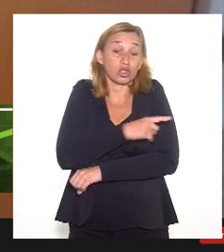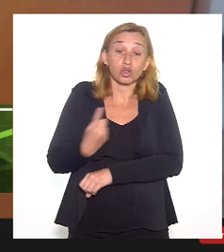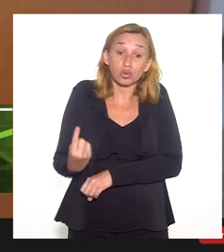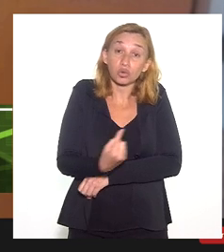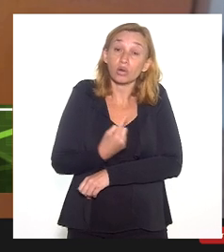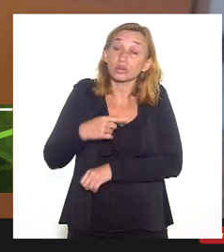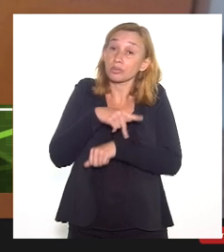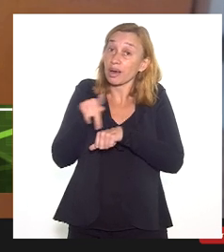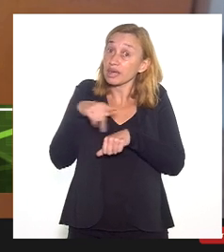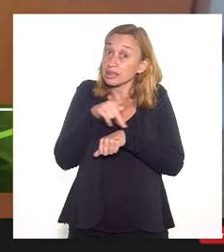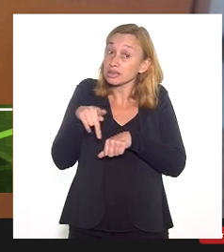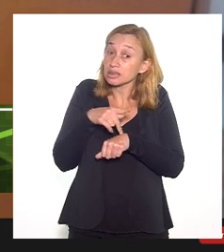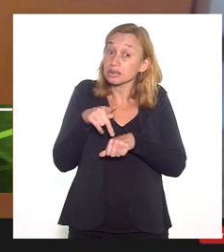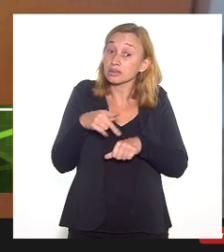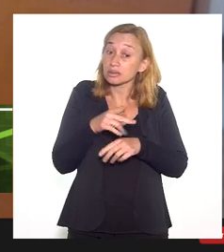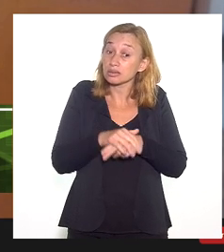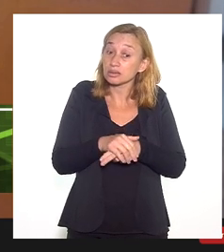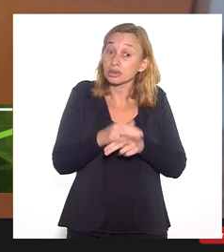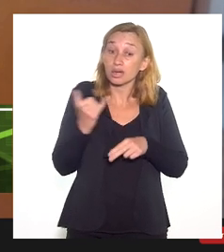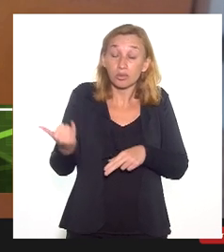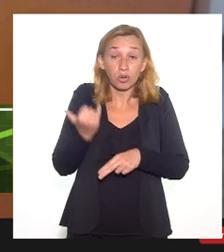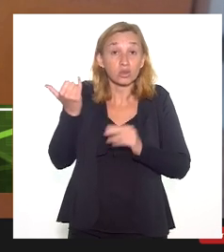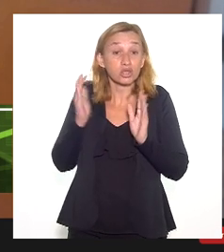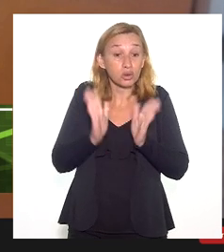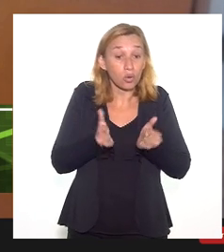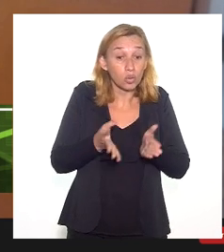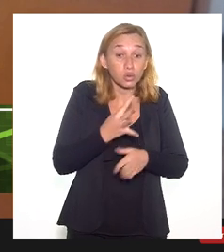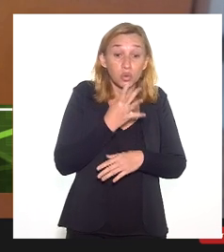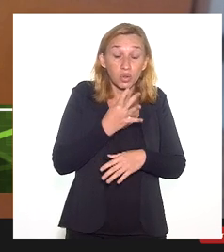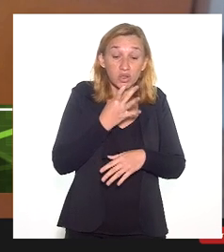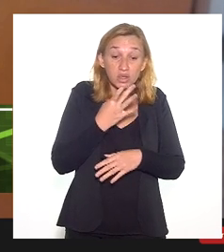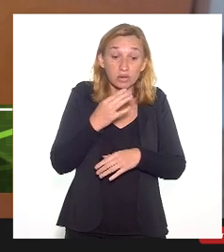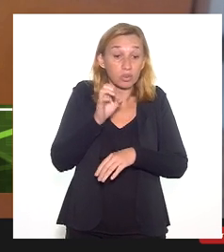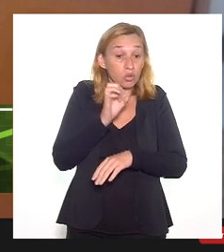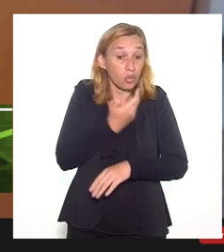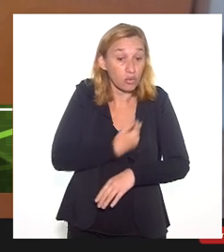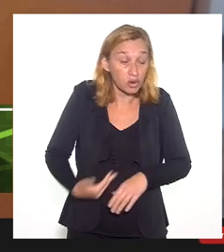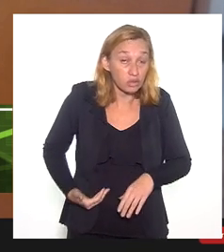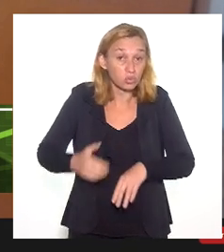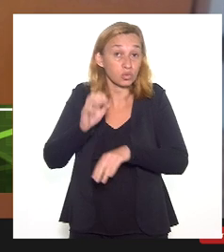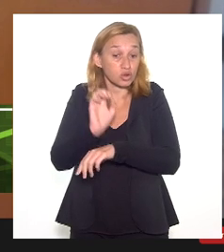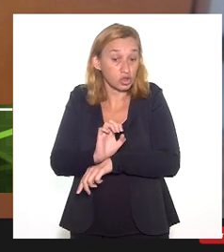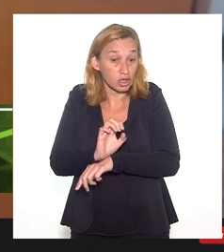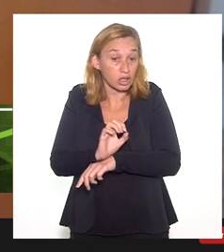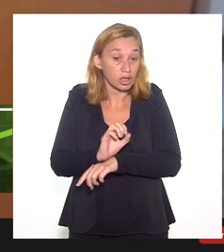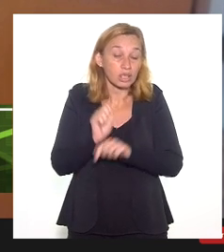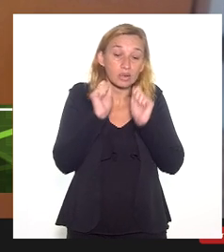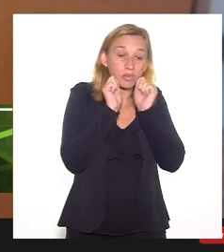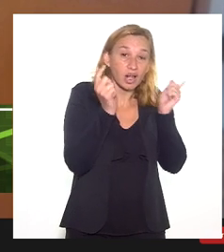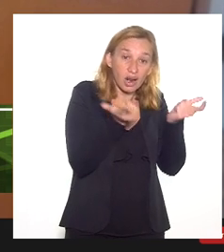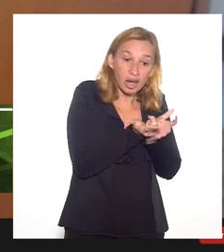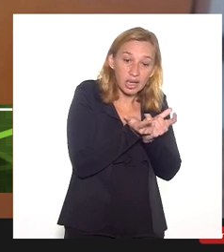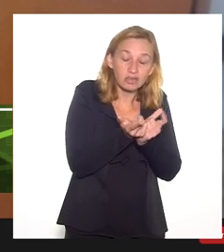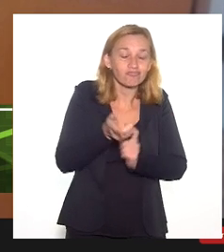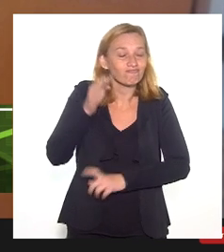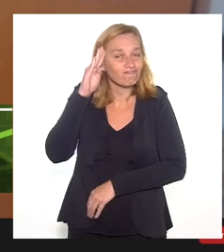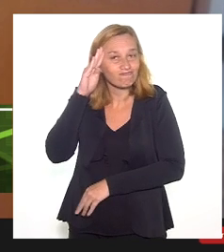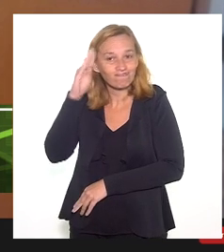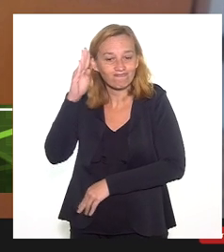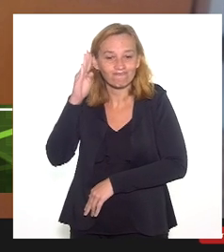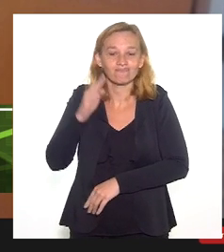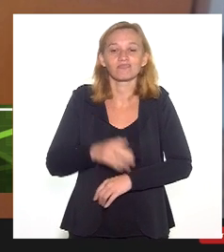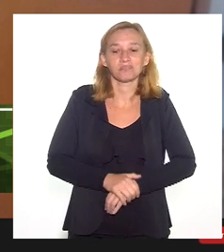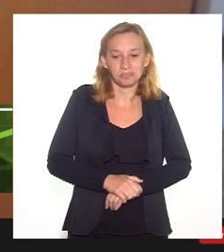país. A importância é reconhecida hoje pelo governo do Estado, pela Assembleia Legislativa e principalmente